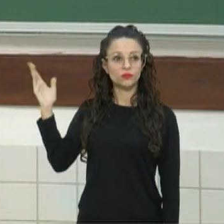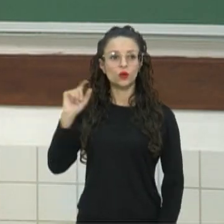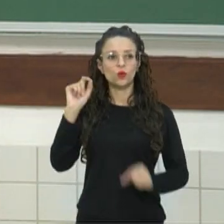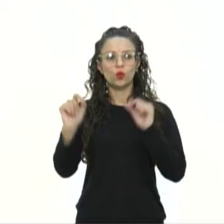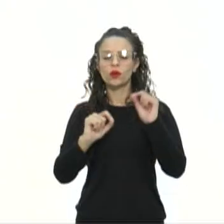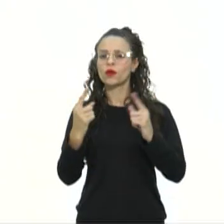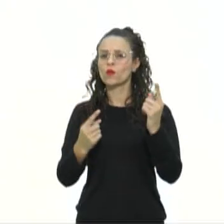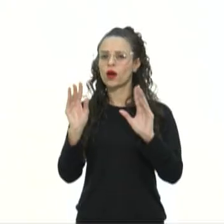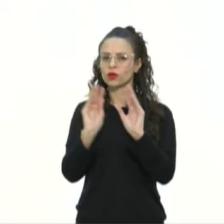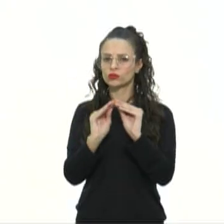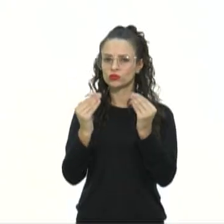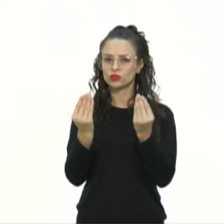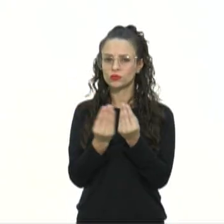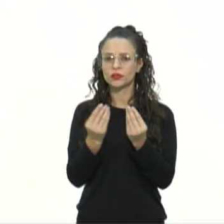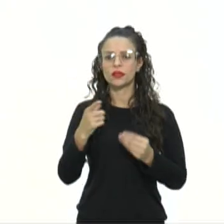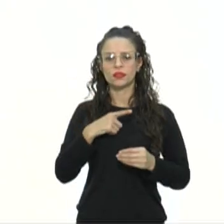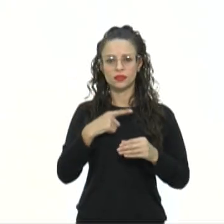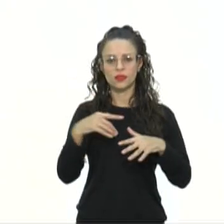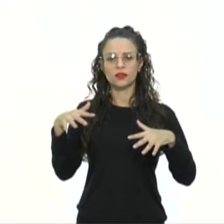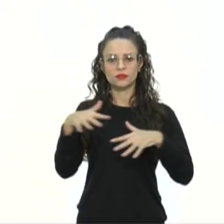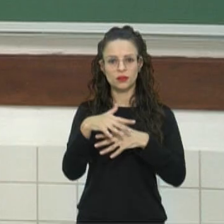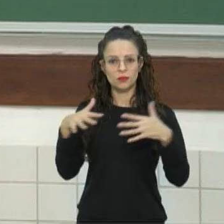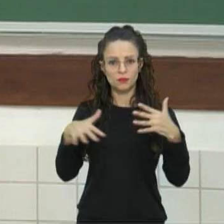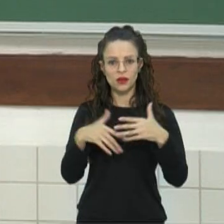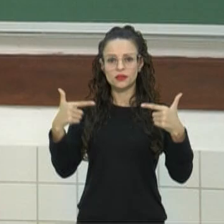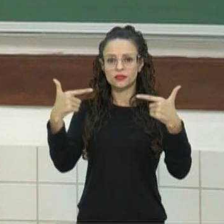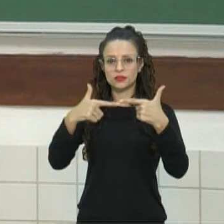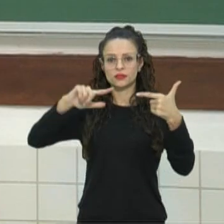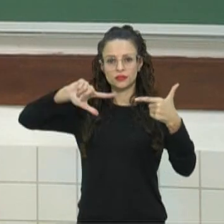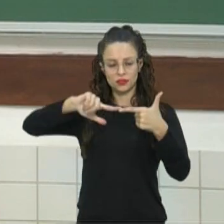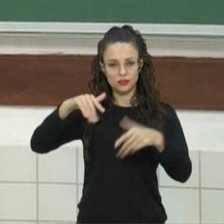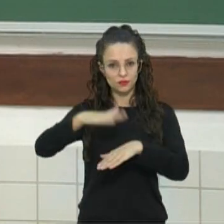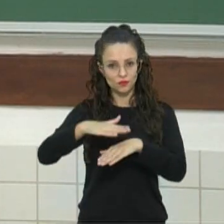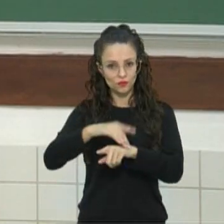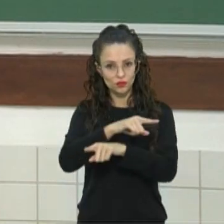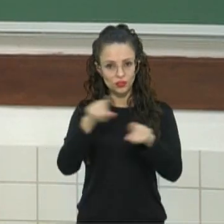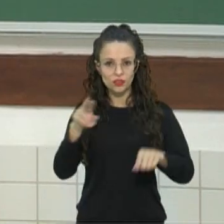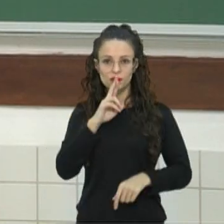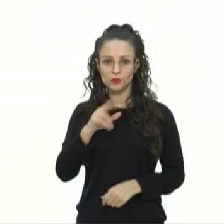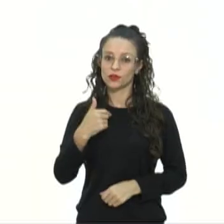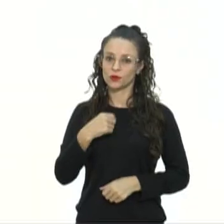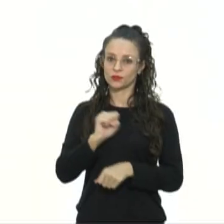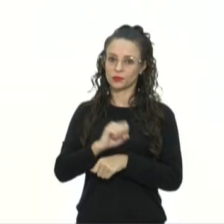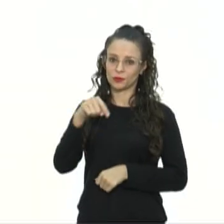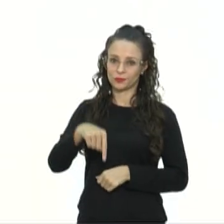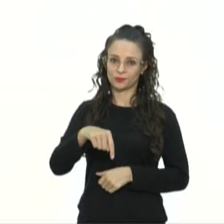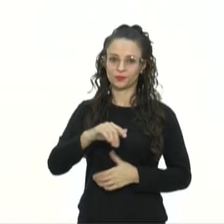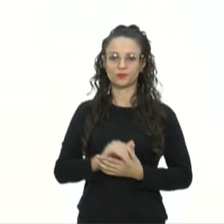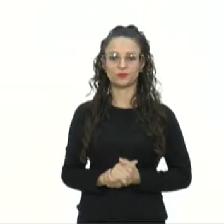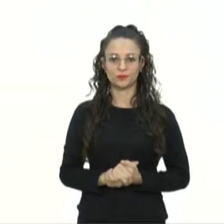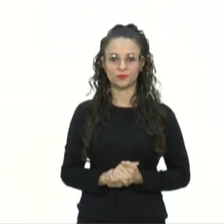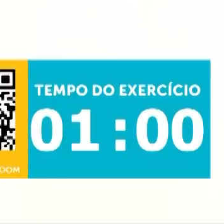dos compostos apresenta isomeria cis-trans? Faz aí, é rapidinho, estou esperando aqui.